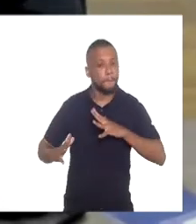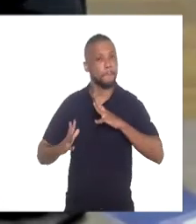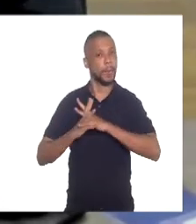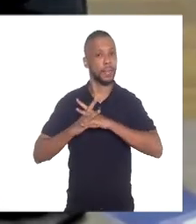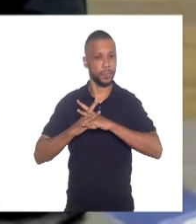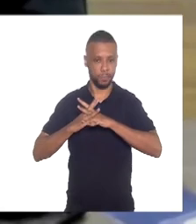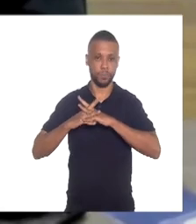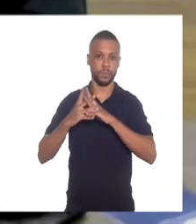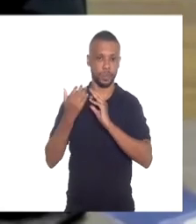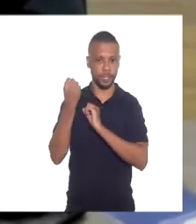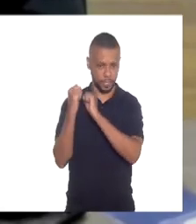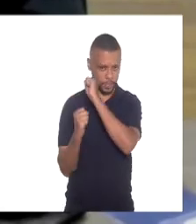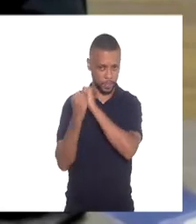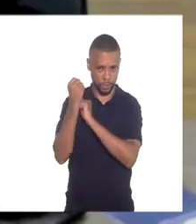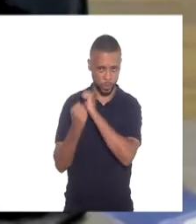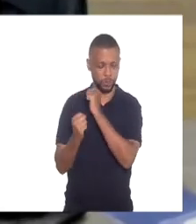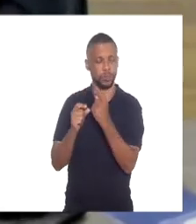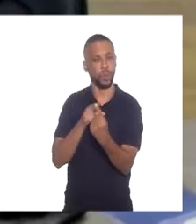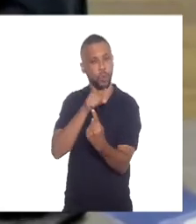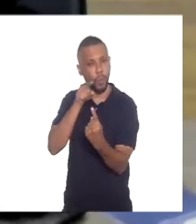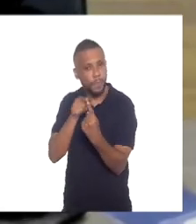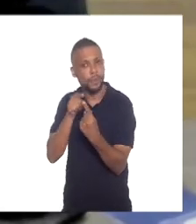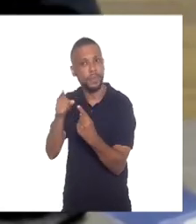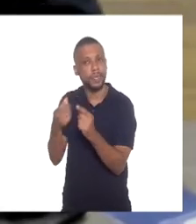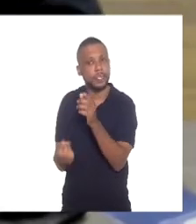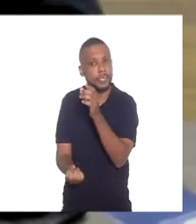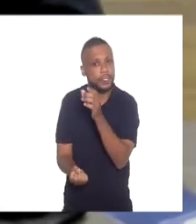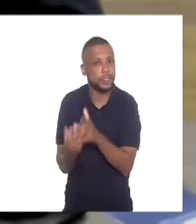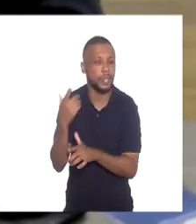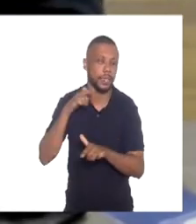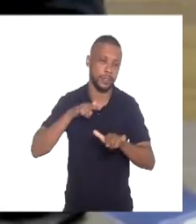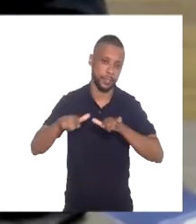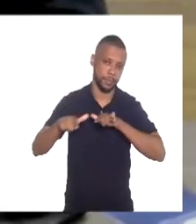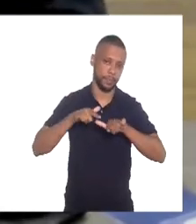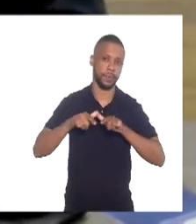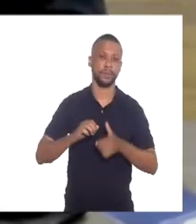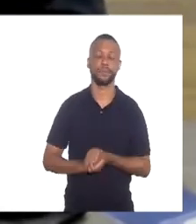dessa indústria para que a gente possa gerar emprego e renda. Então, presidente, só uma coisinha.